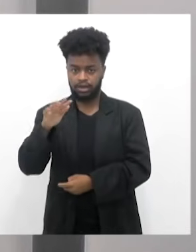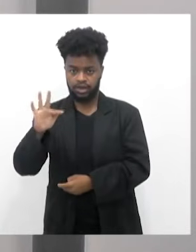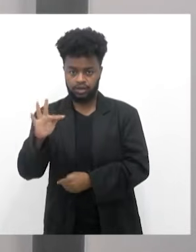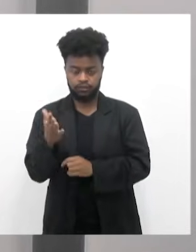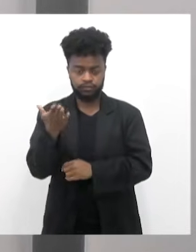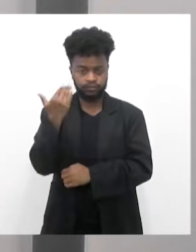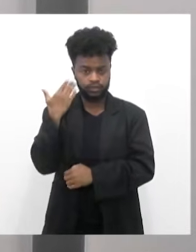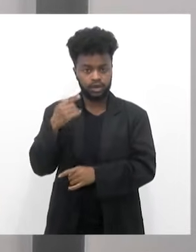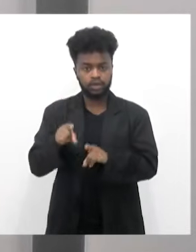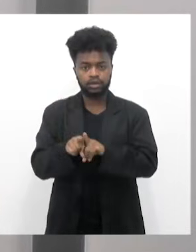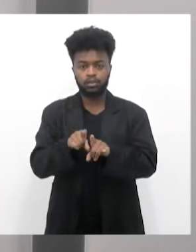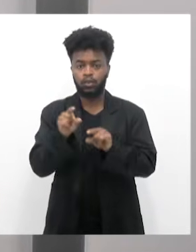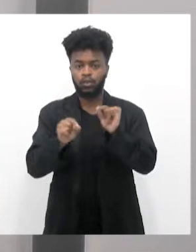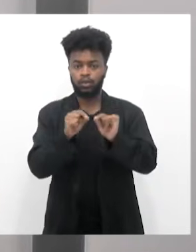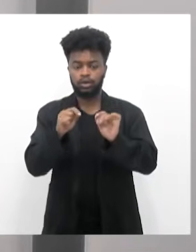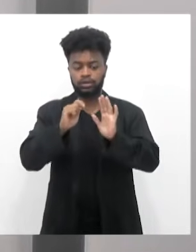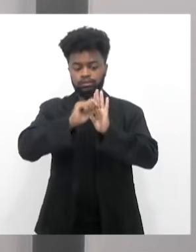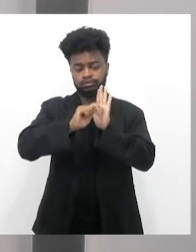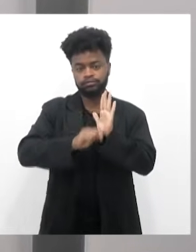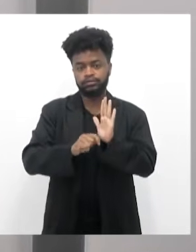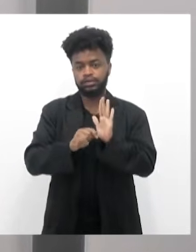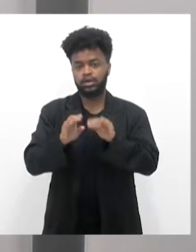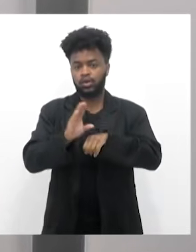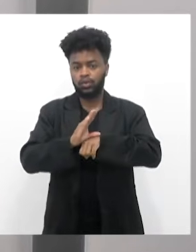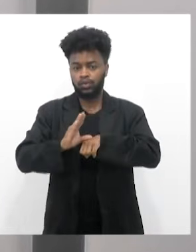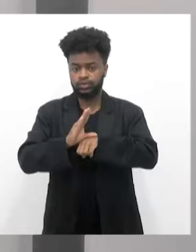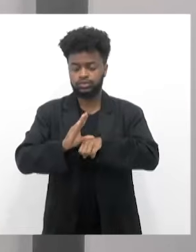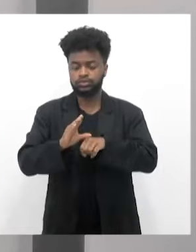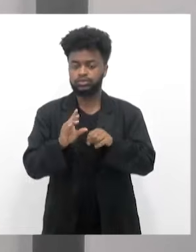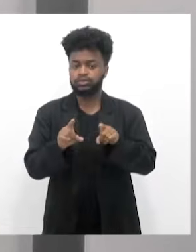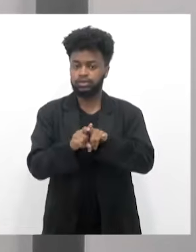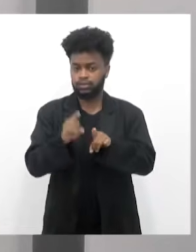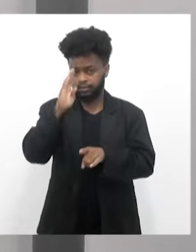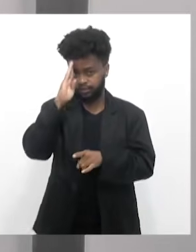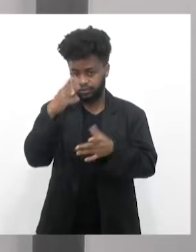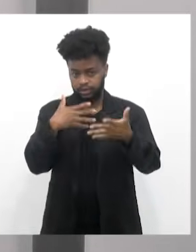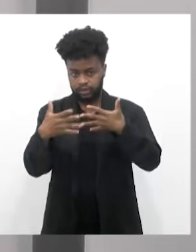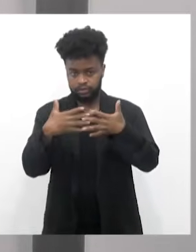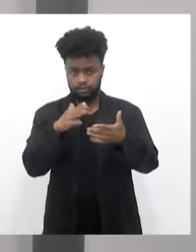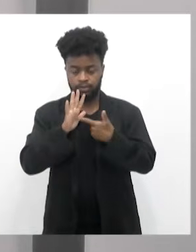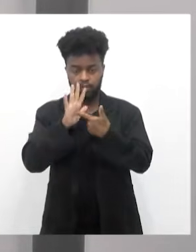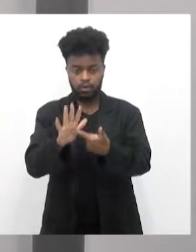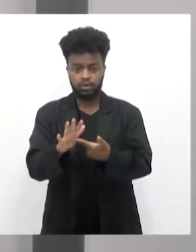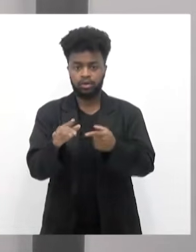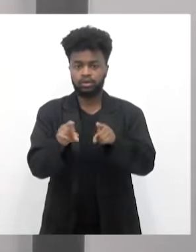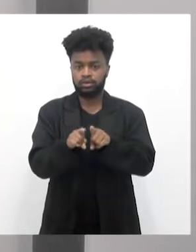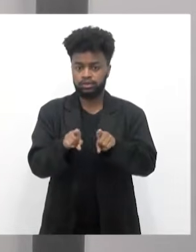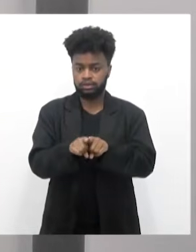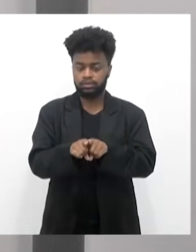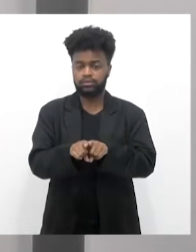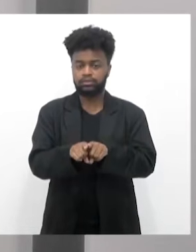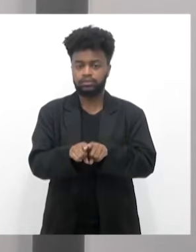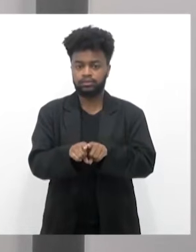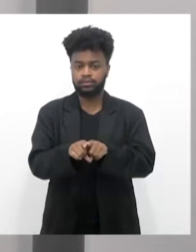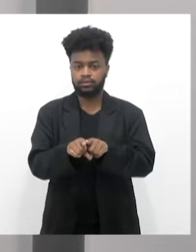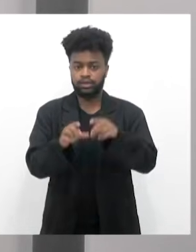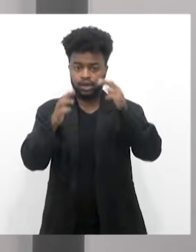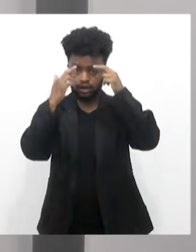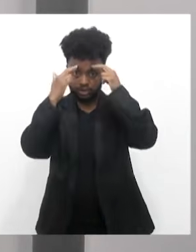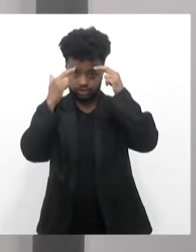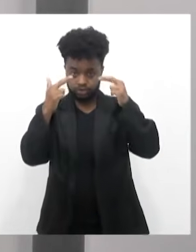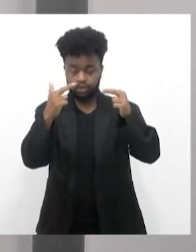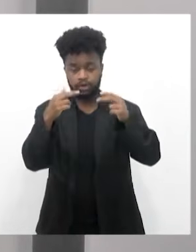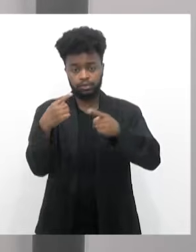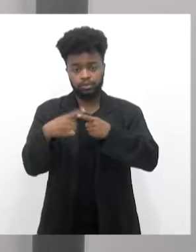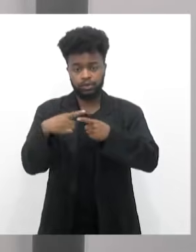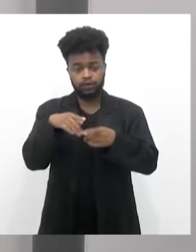o que está predisposto nos princípios constitucionais, sobretudo de transparência, e também o respeito por